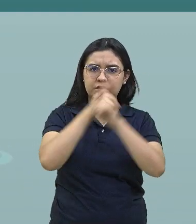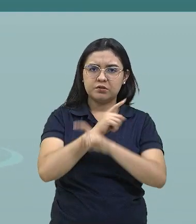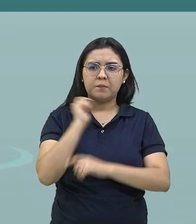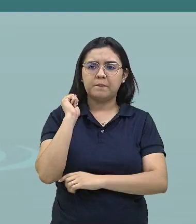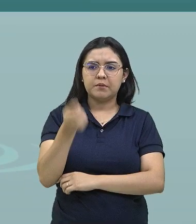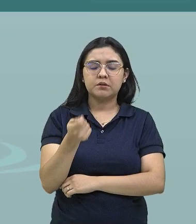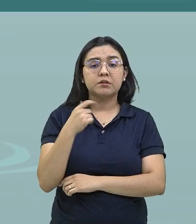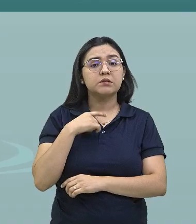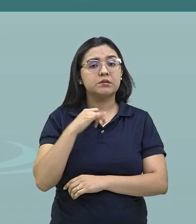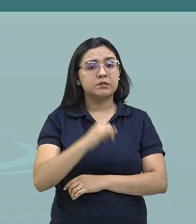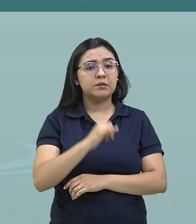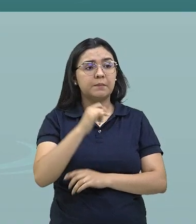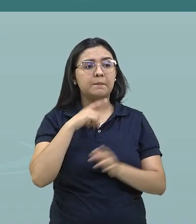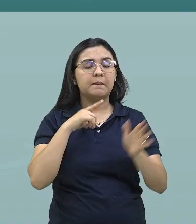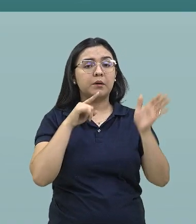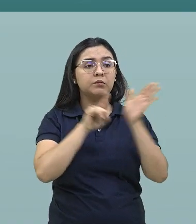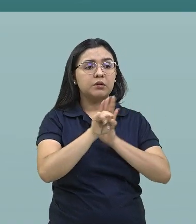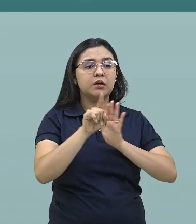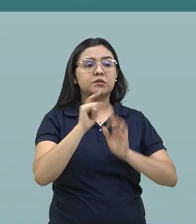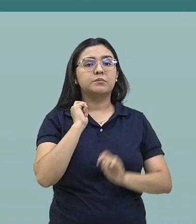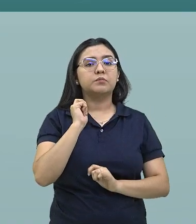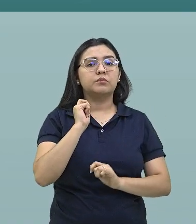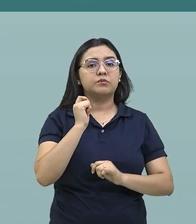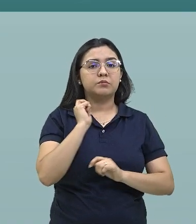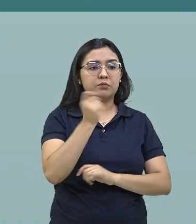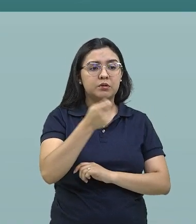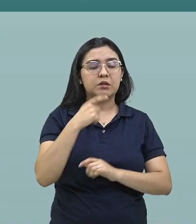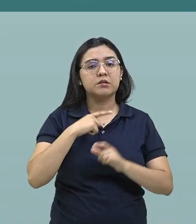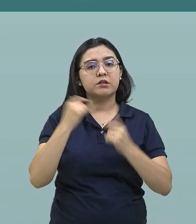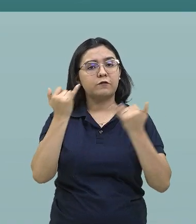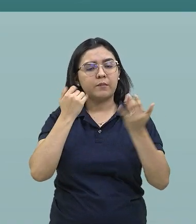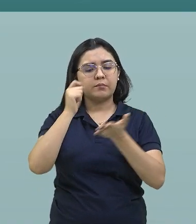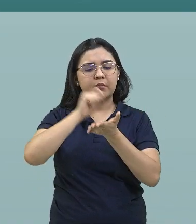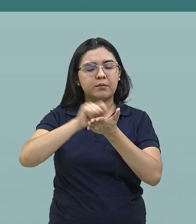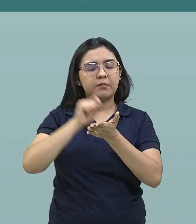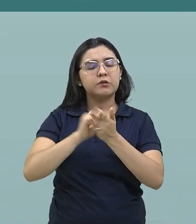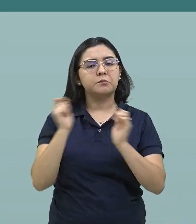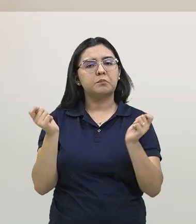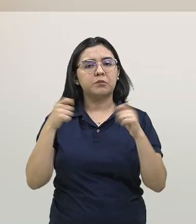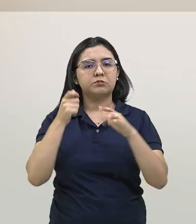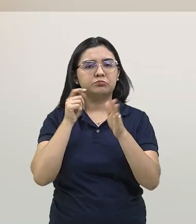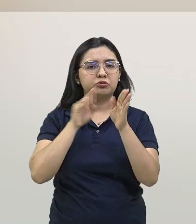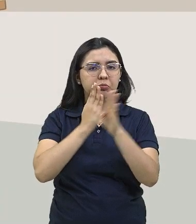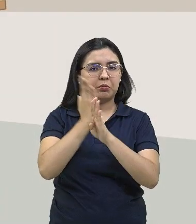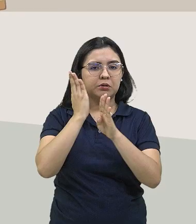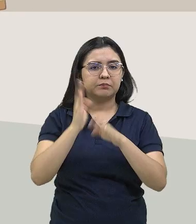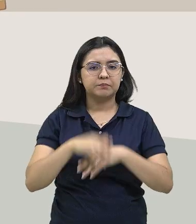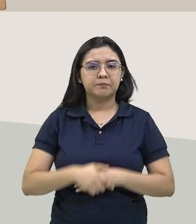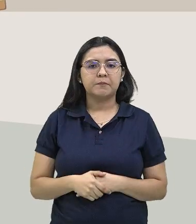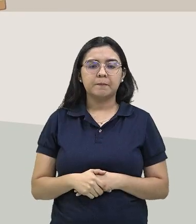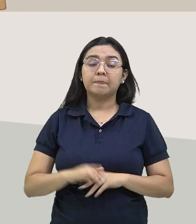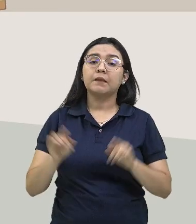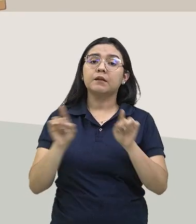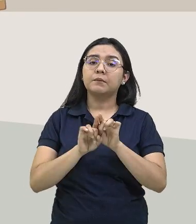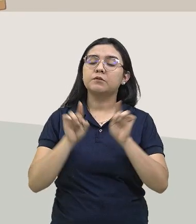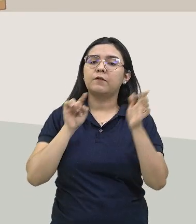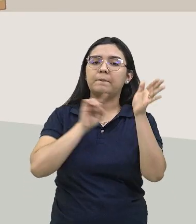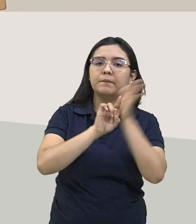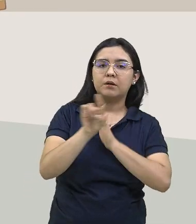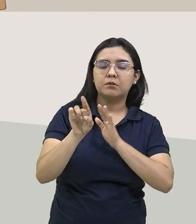gente perguntasse para os pescadores e anotasse os dados, daria para descobrir. Quando fazemos